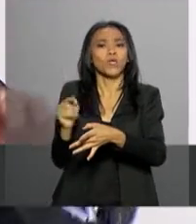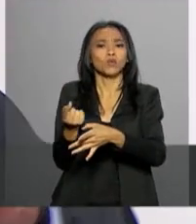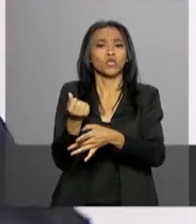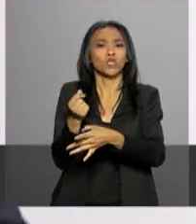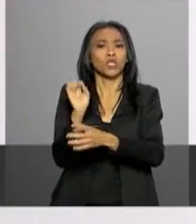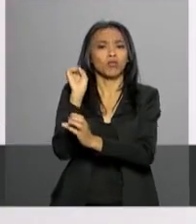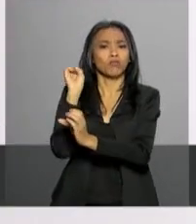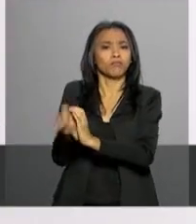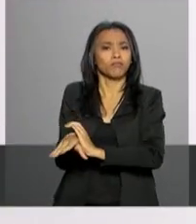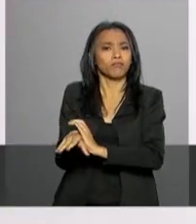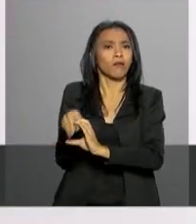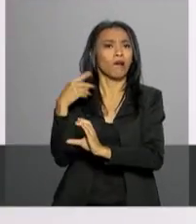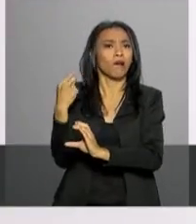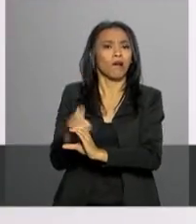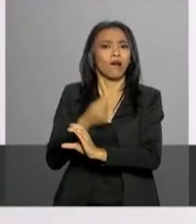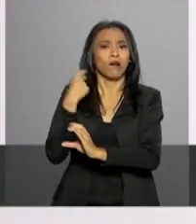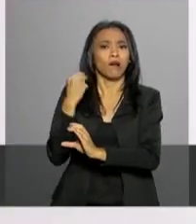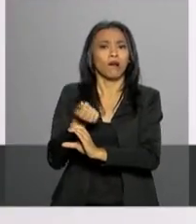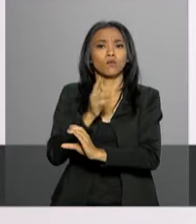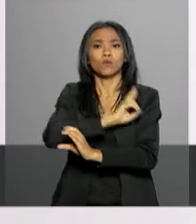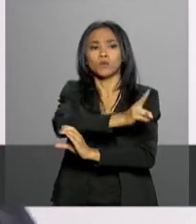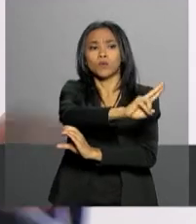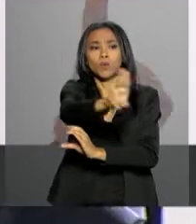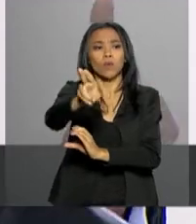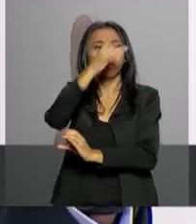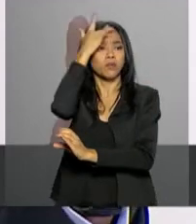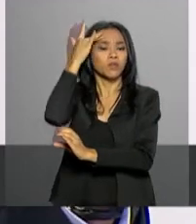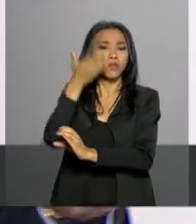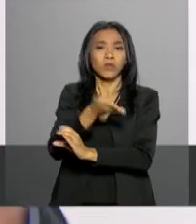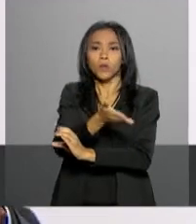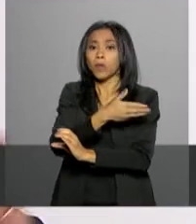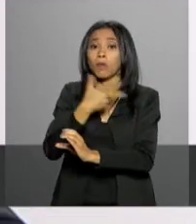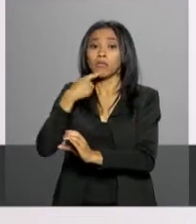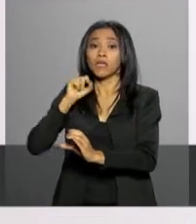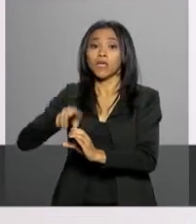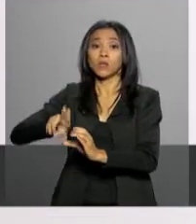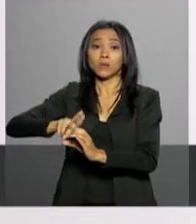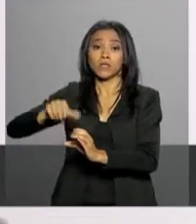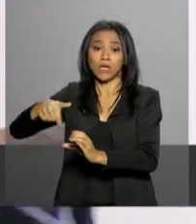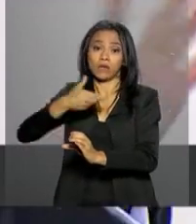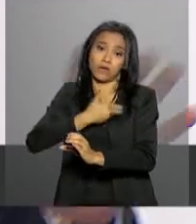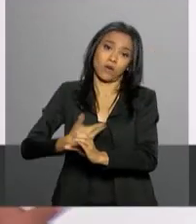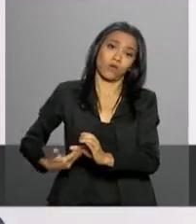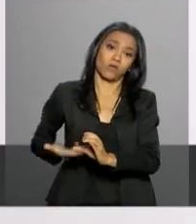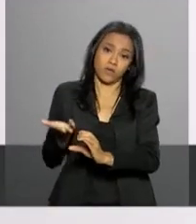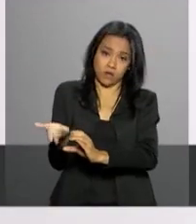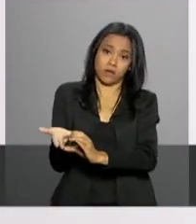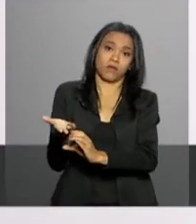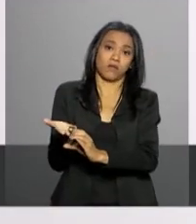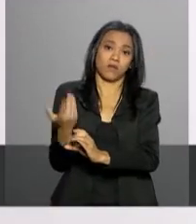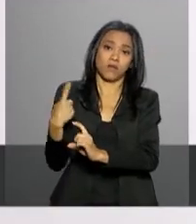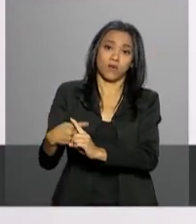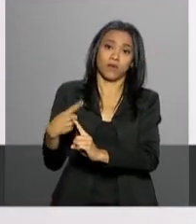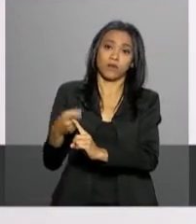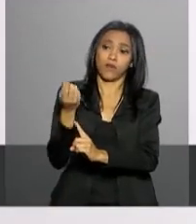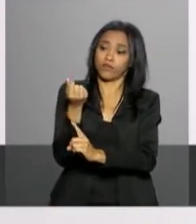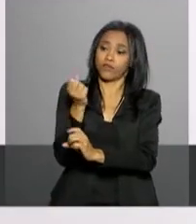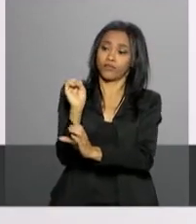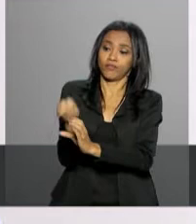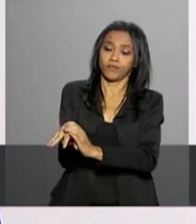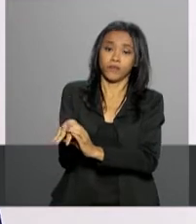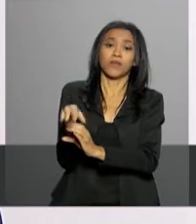estava depositado lá em nome do trabalhador mas quem ele desfrutava era o estado brasileiro porque lá estava depositado nós